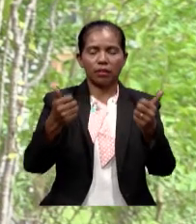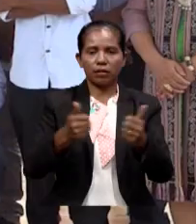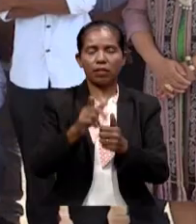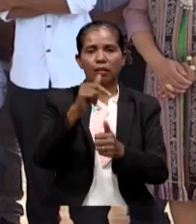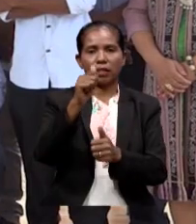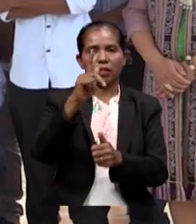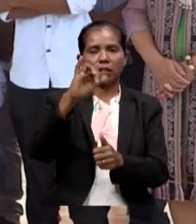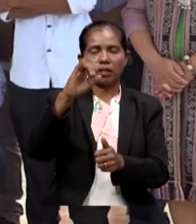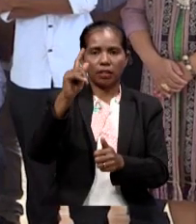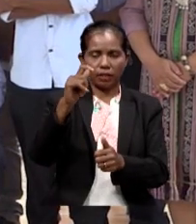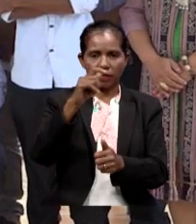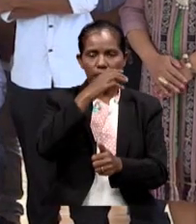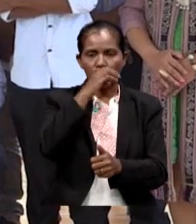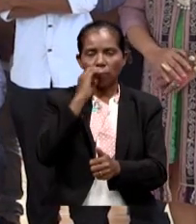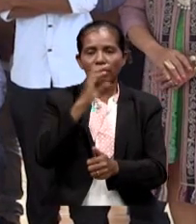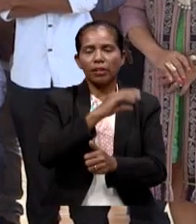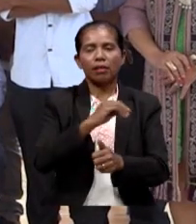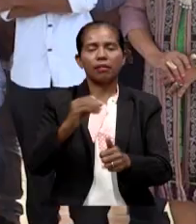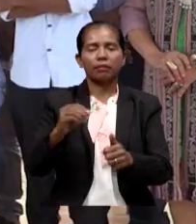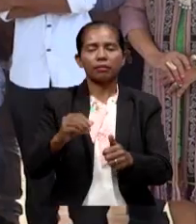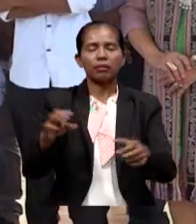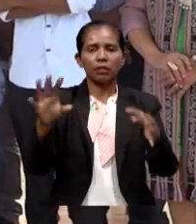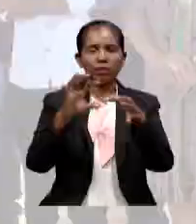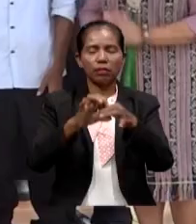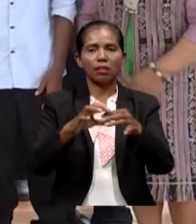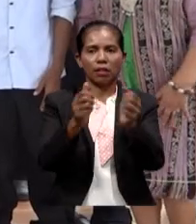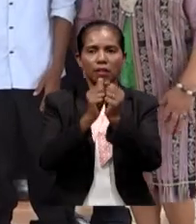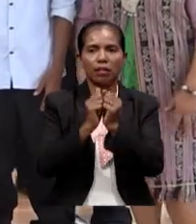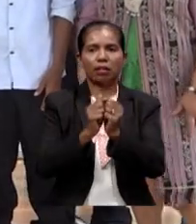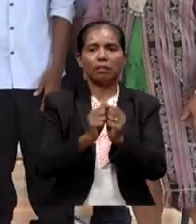Nenian. Membro nebe da dona ativo e a associação refere